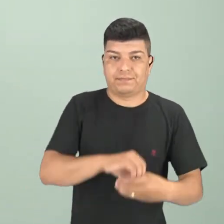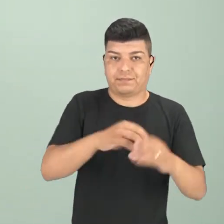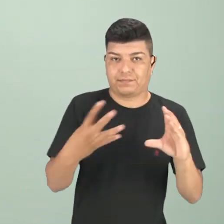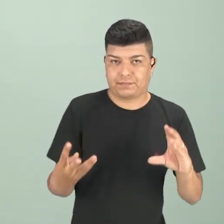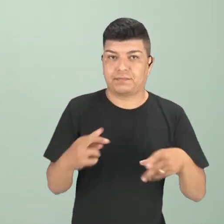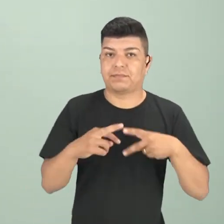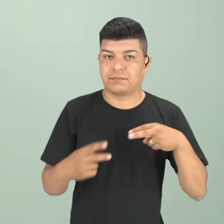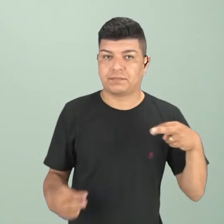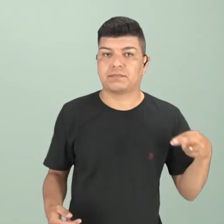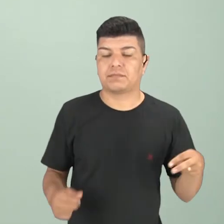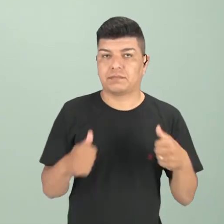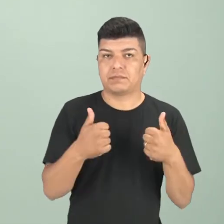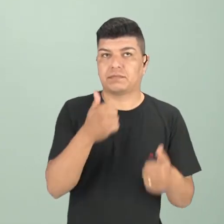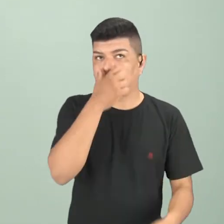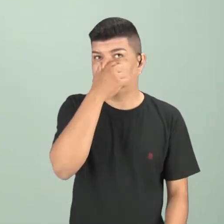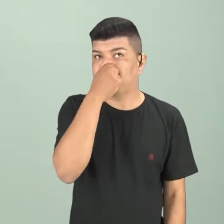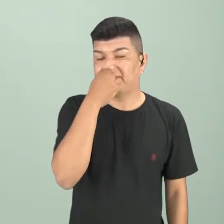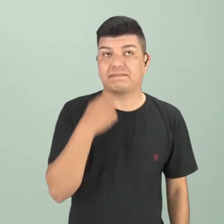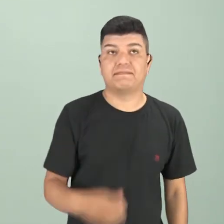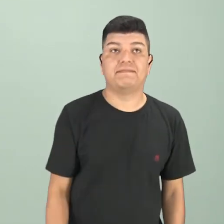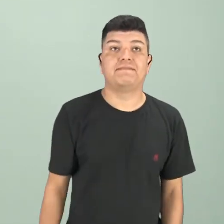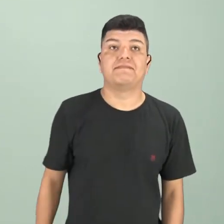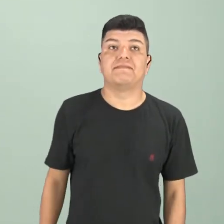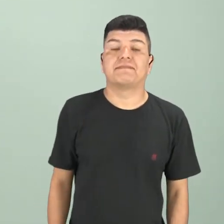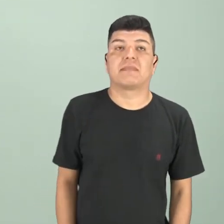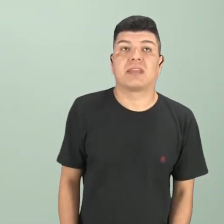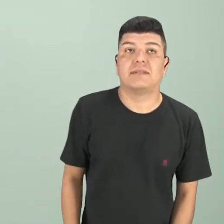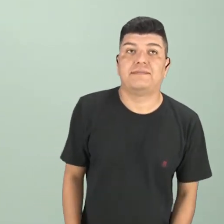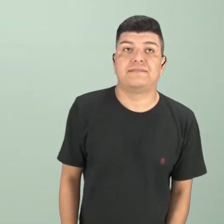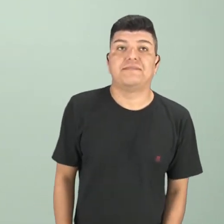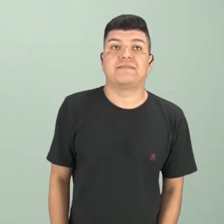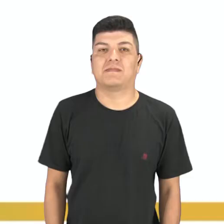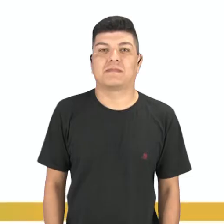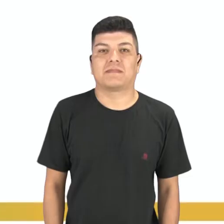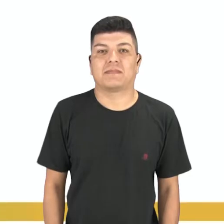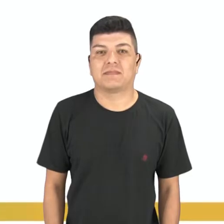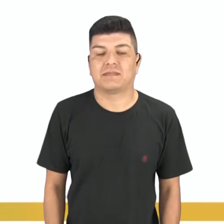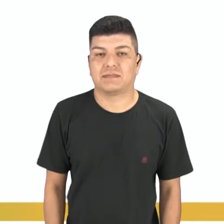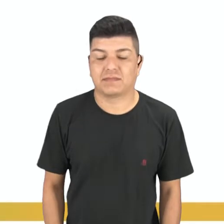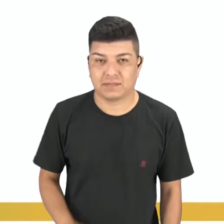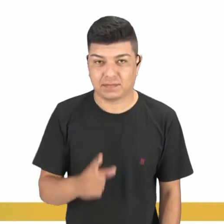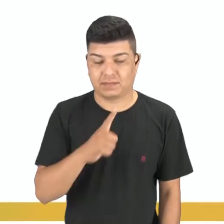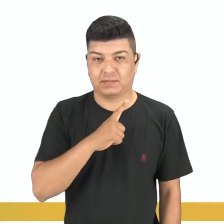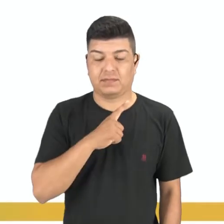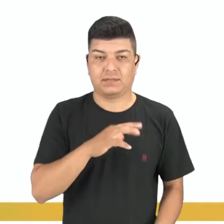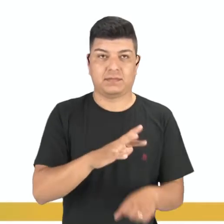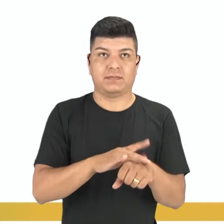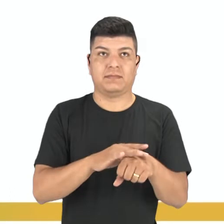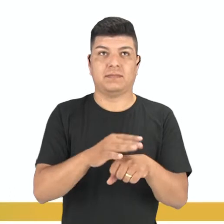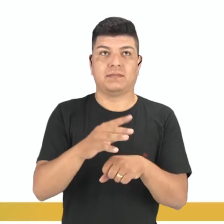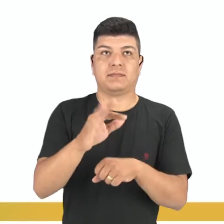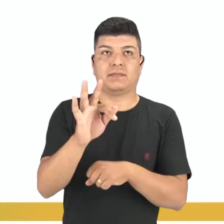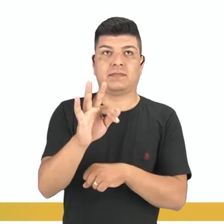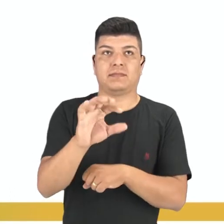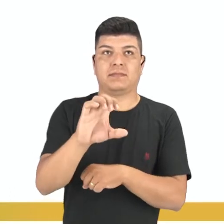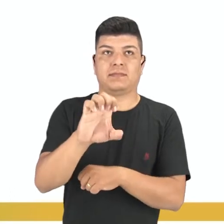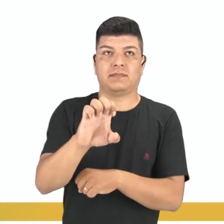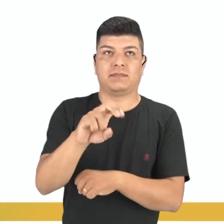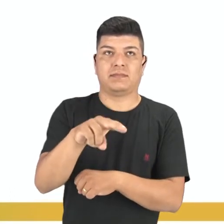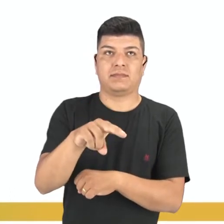alterar o nosso genótipo né a nossas características gênicas Tá bom então nós temos uma doença a